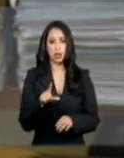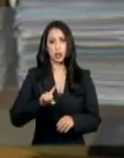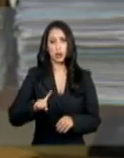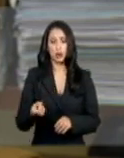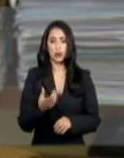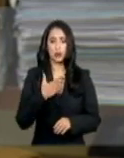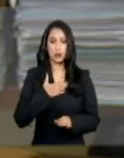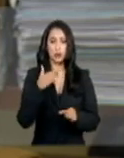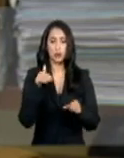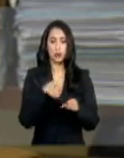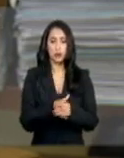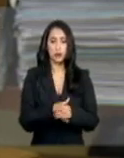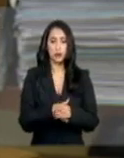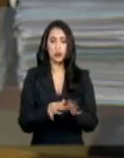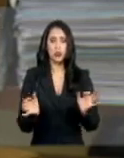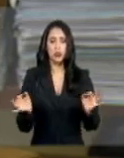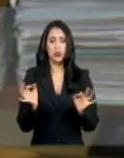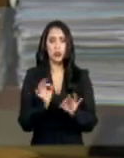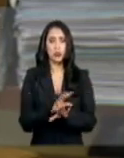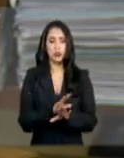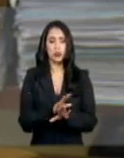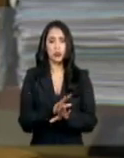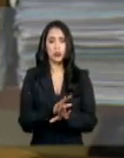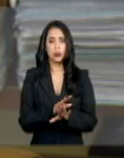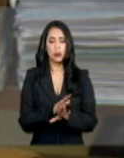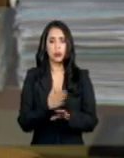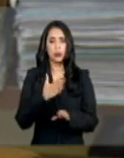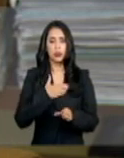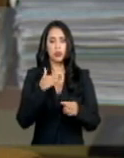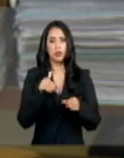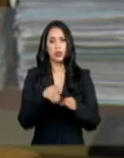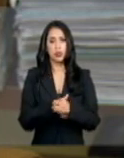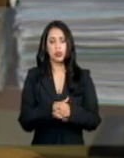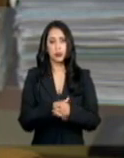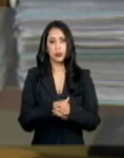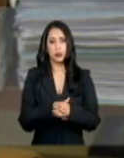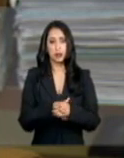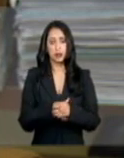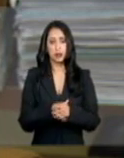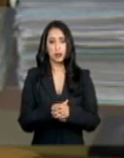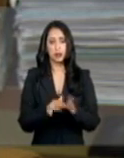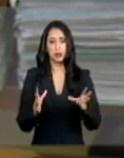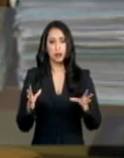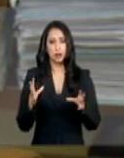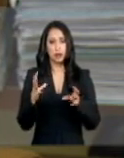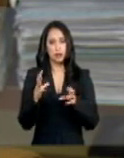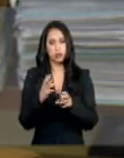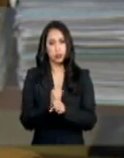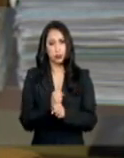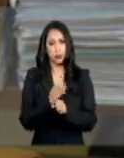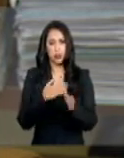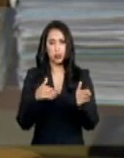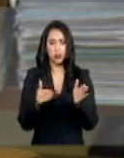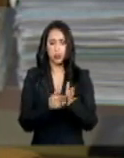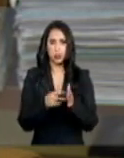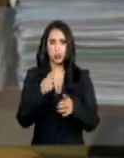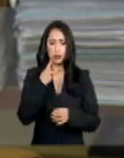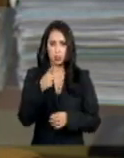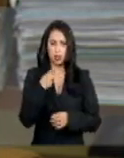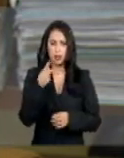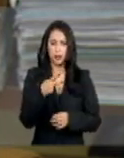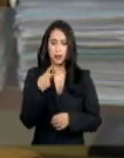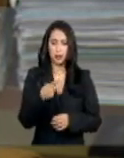voto eu concluo digamos esse meu voto a presidente fazendo um sumário uma síntese de tudo que eu falei e